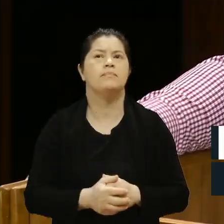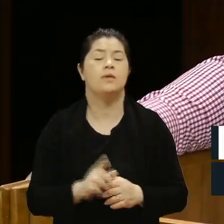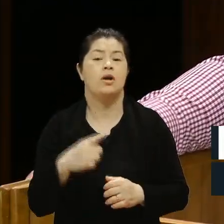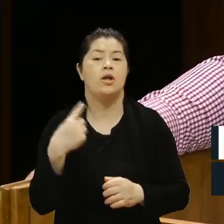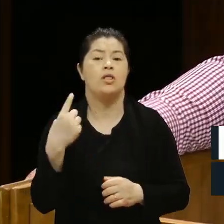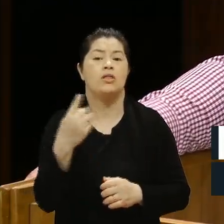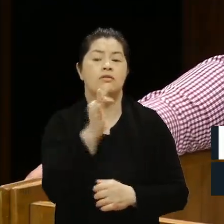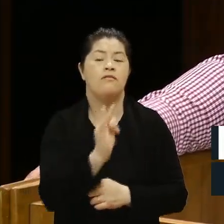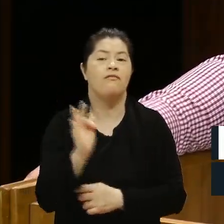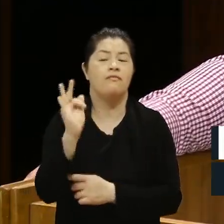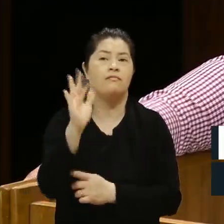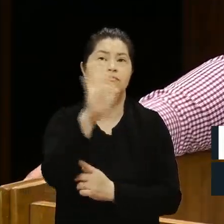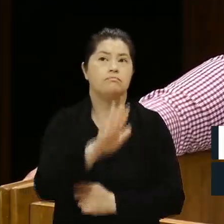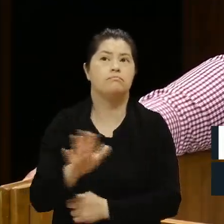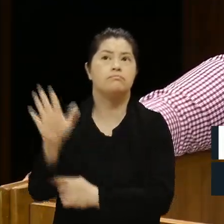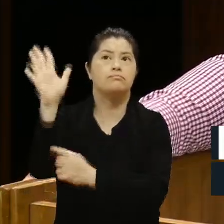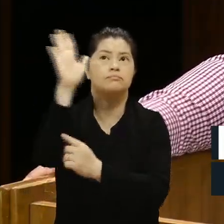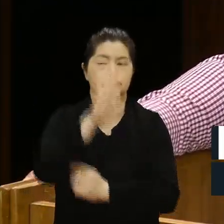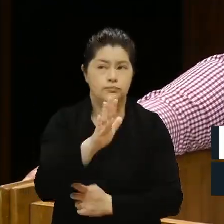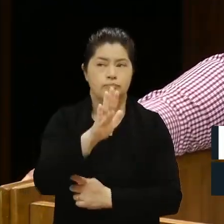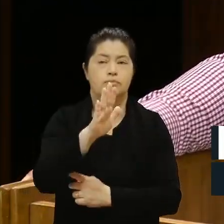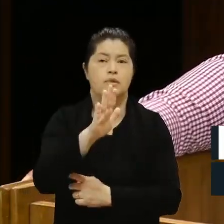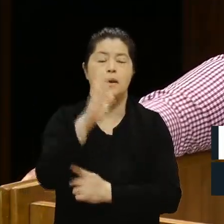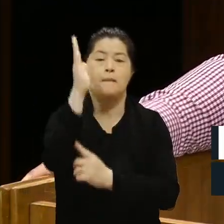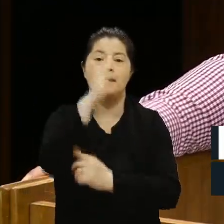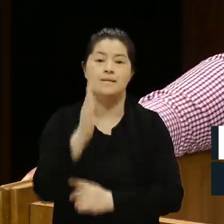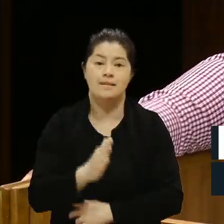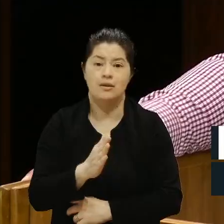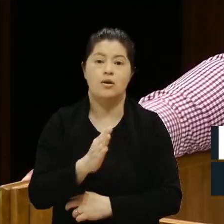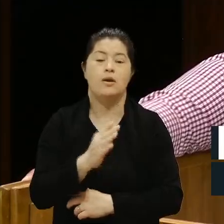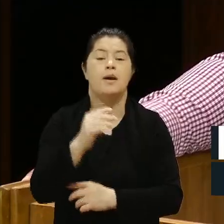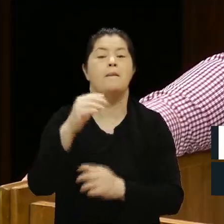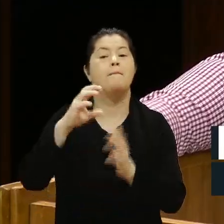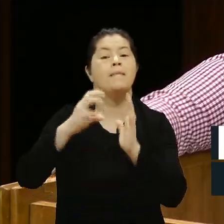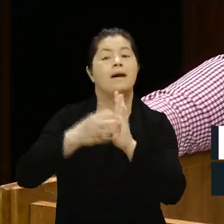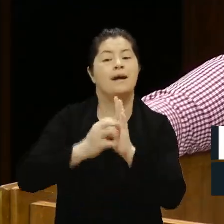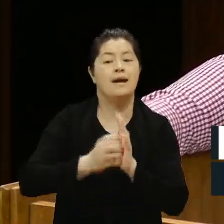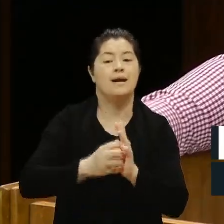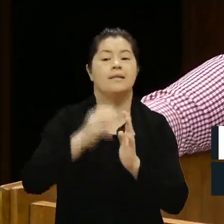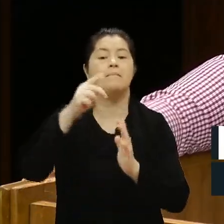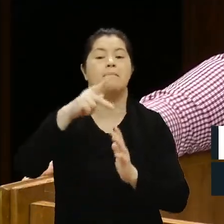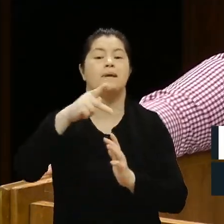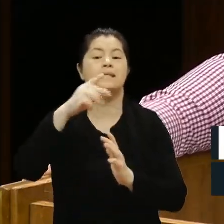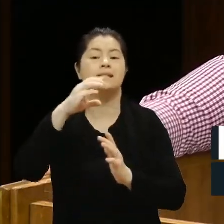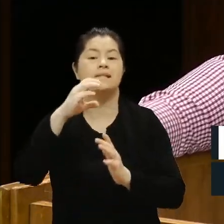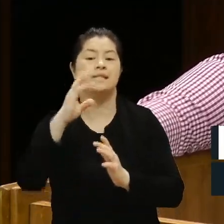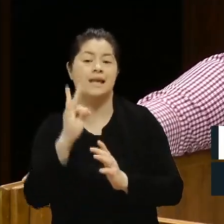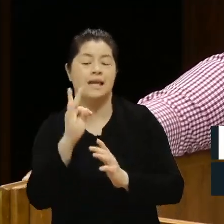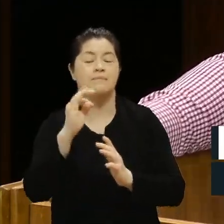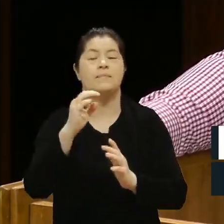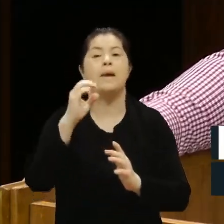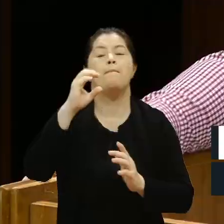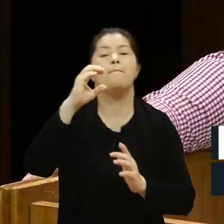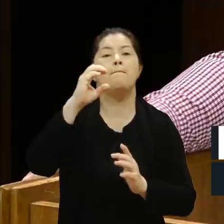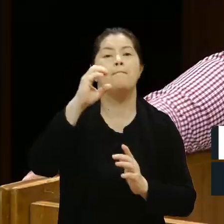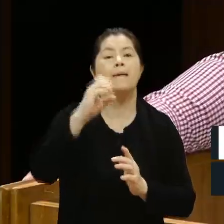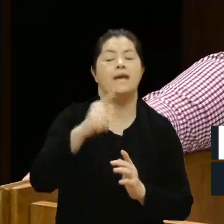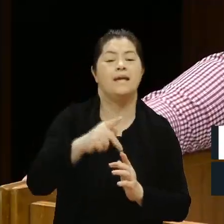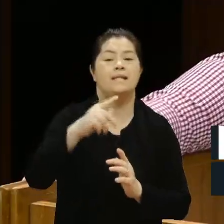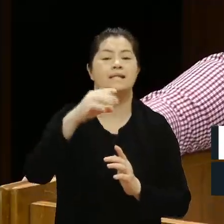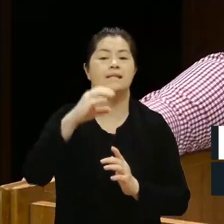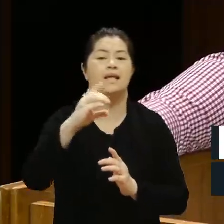nossa federação, a bancada do PT e do PCdoB, seja a nível estadual, federal